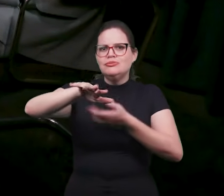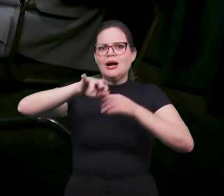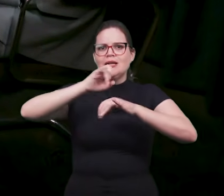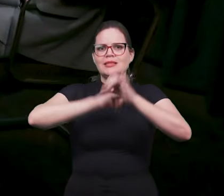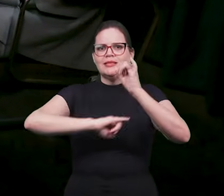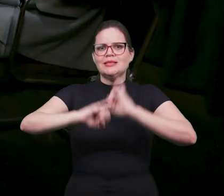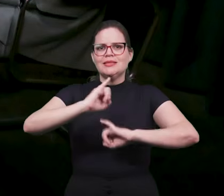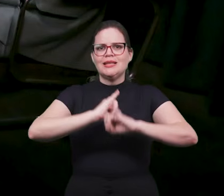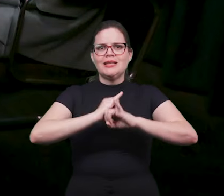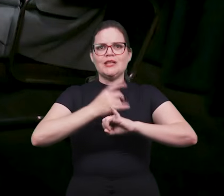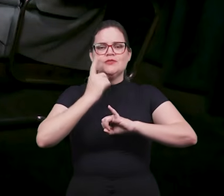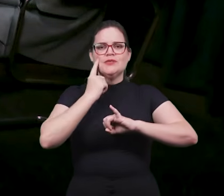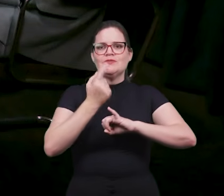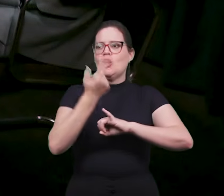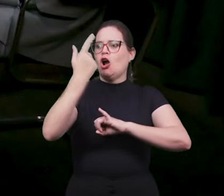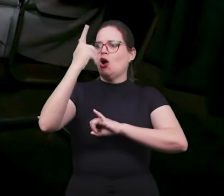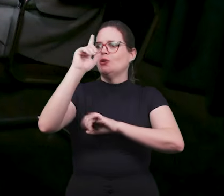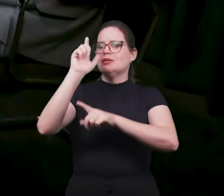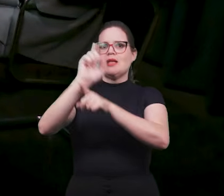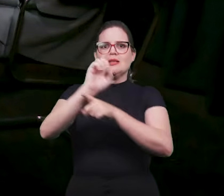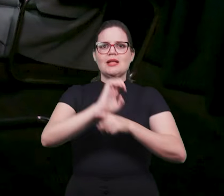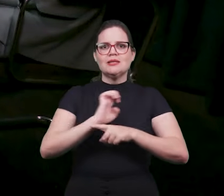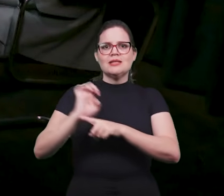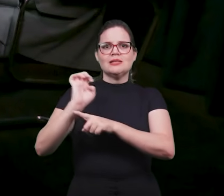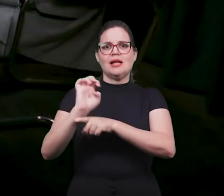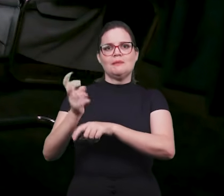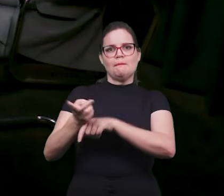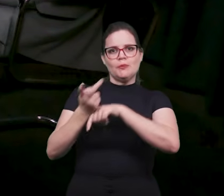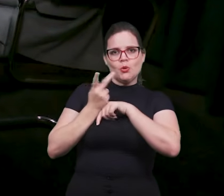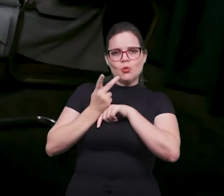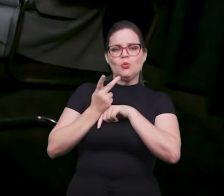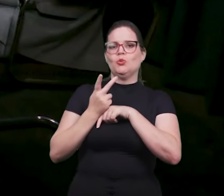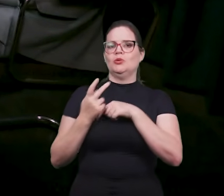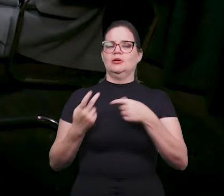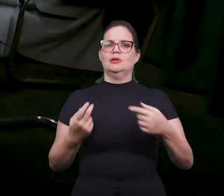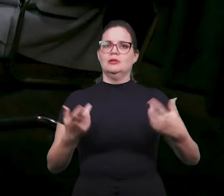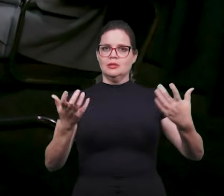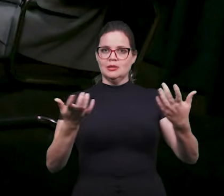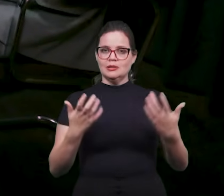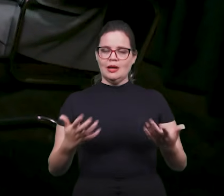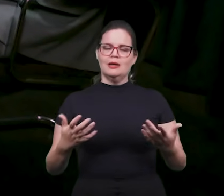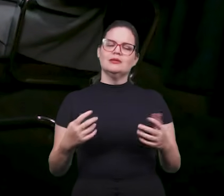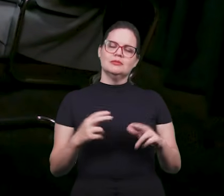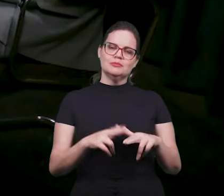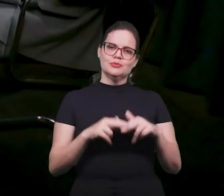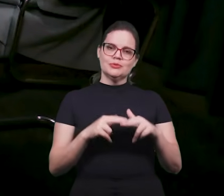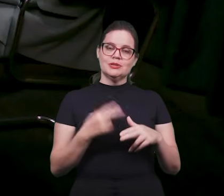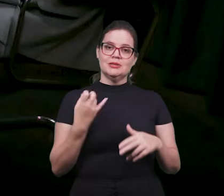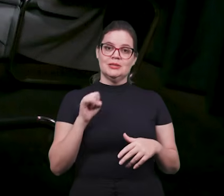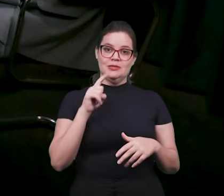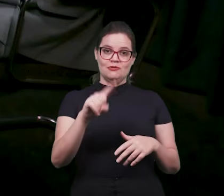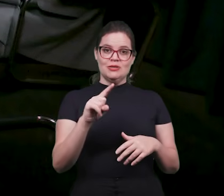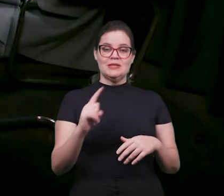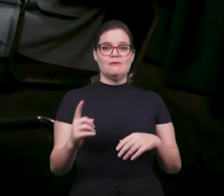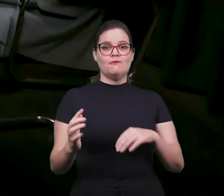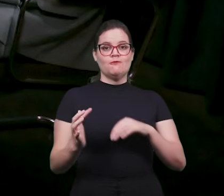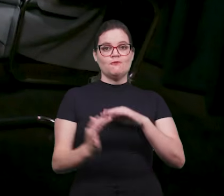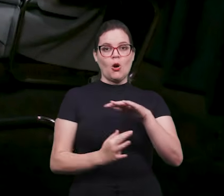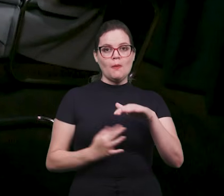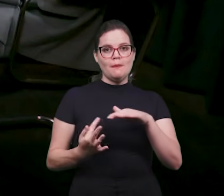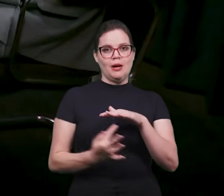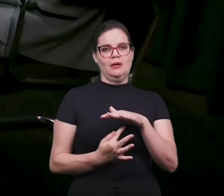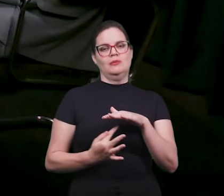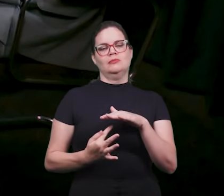internet, você vai encontrar uma clientela em outro estado que está procurando, né, o seu produto. Então, por isso, quando você